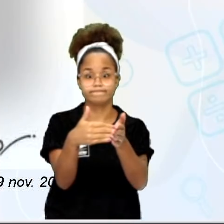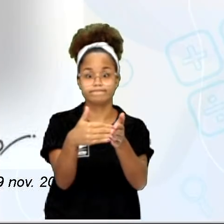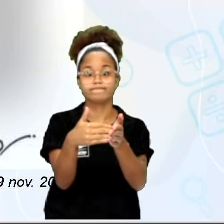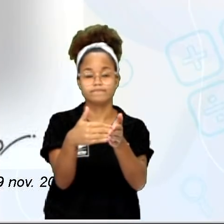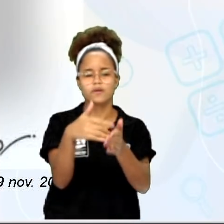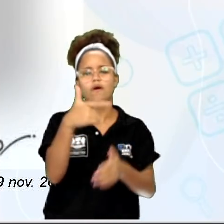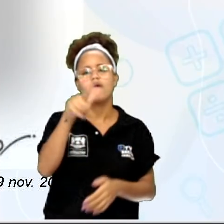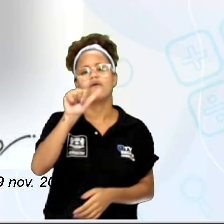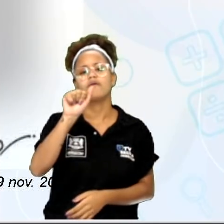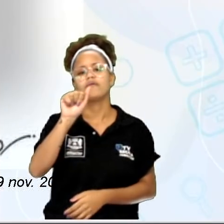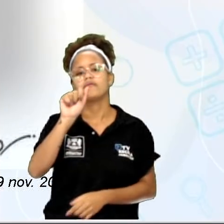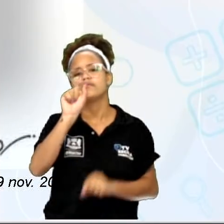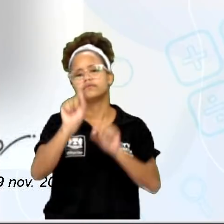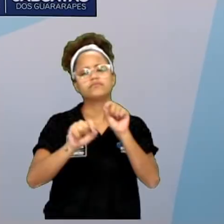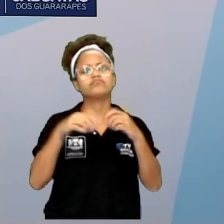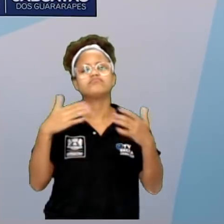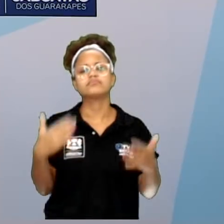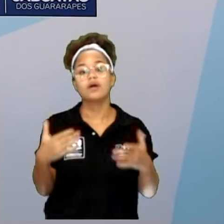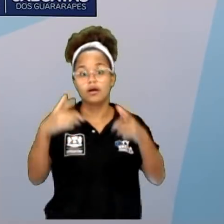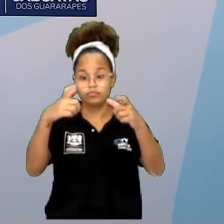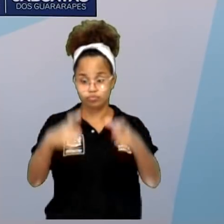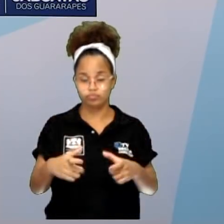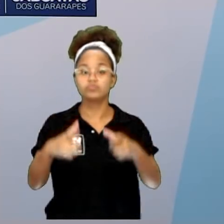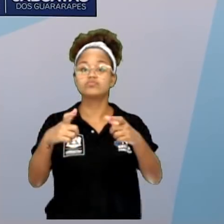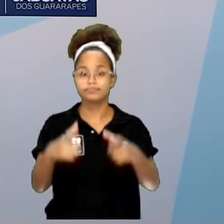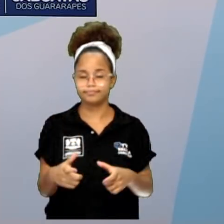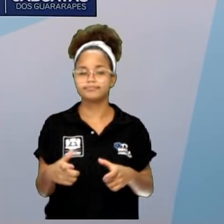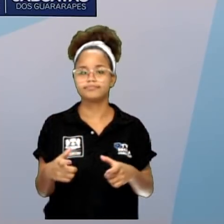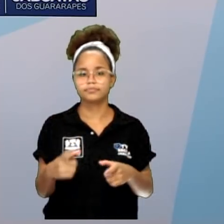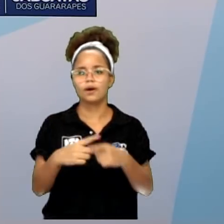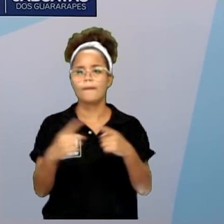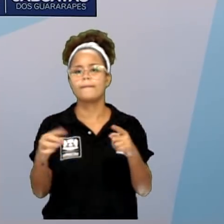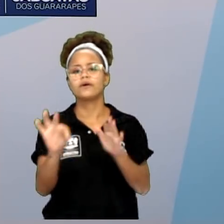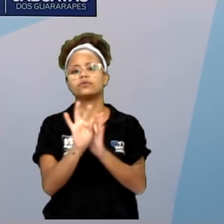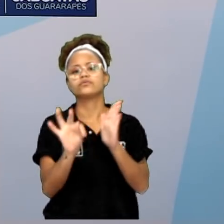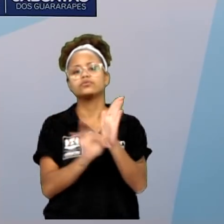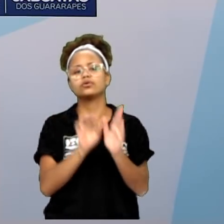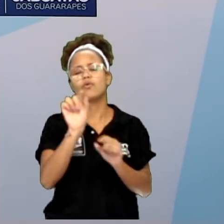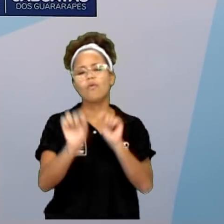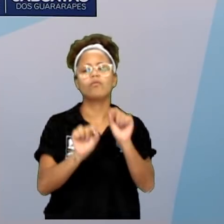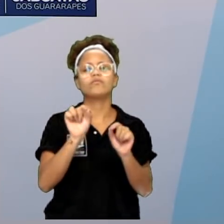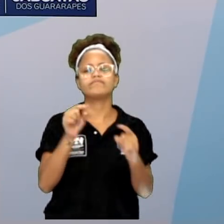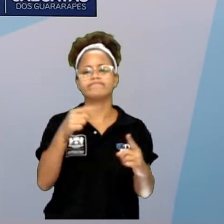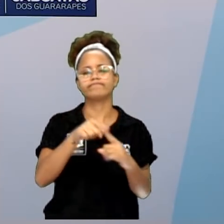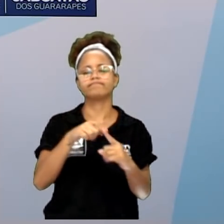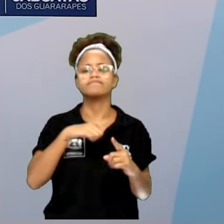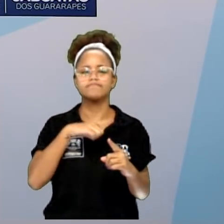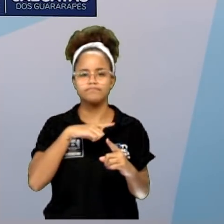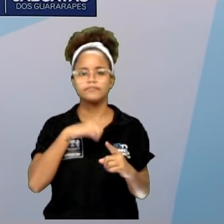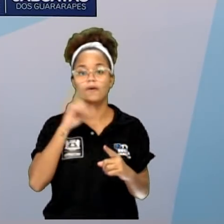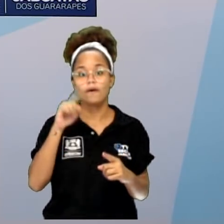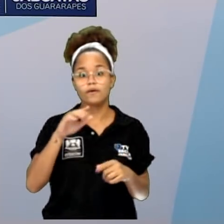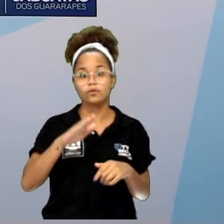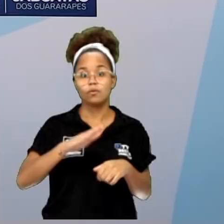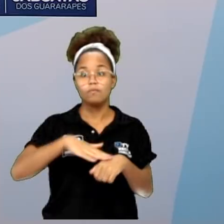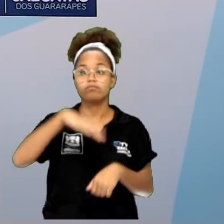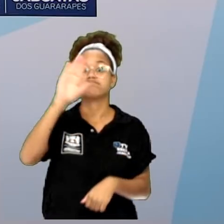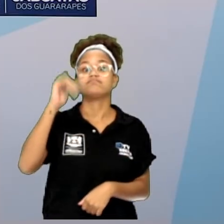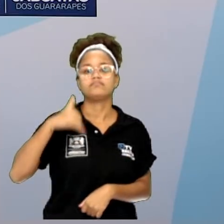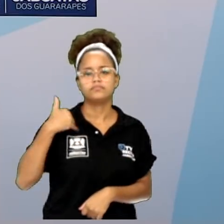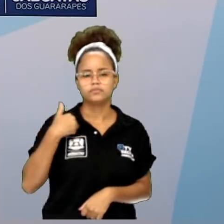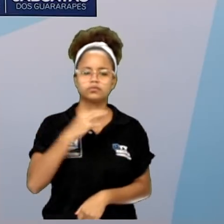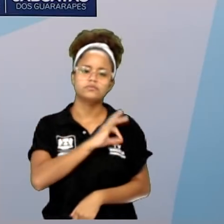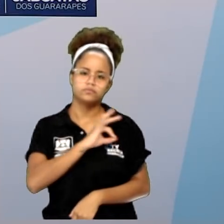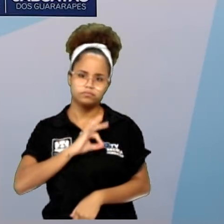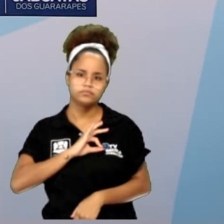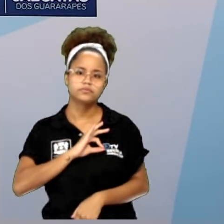esse lá, pessoal, geralmente dá a ideia de lugar, tá? Mas aqui, qual é a referência que eu tenho? Ele está falando da maioridade penal, idade,